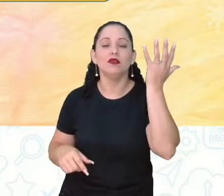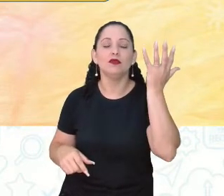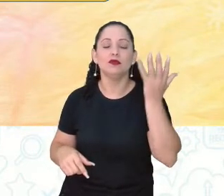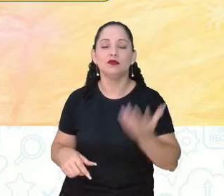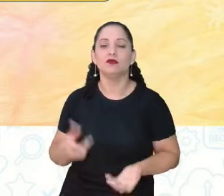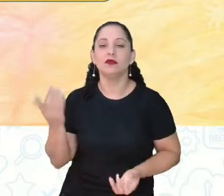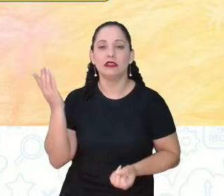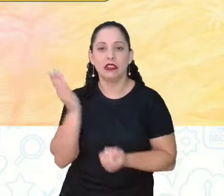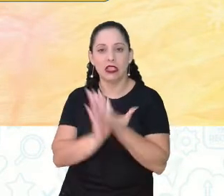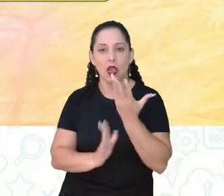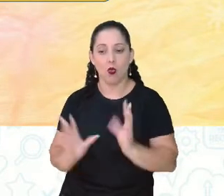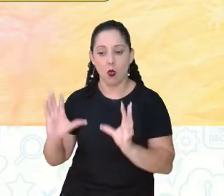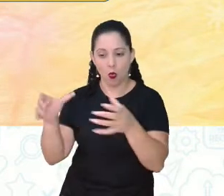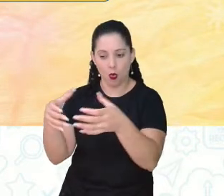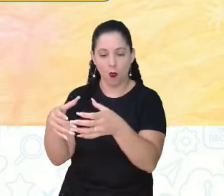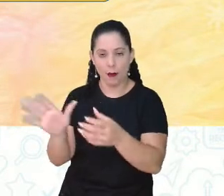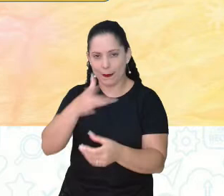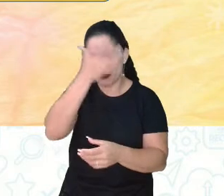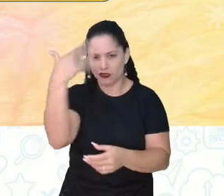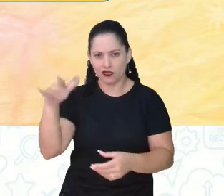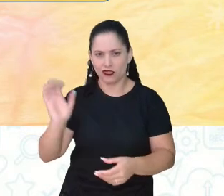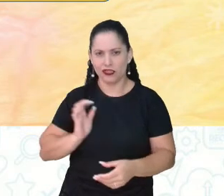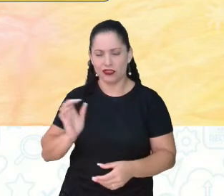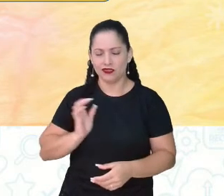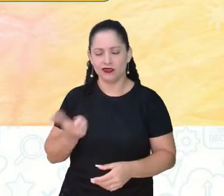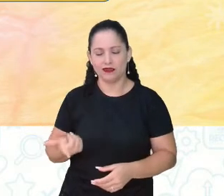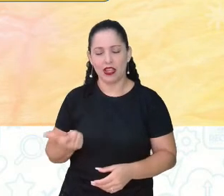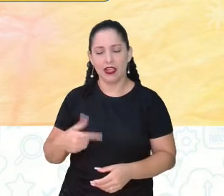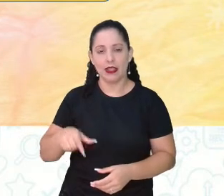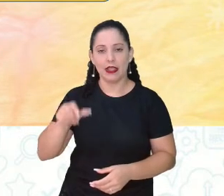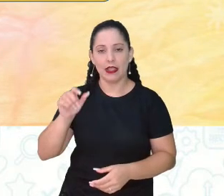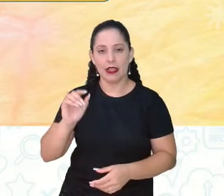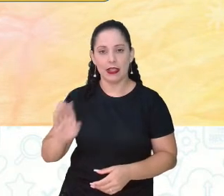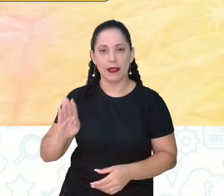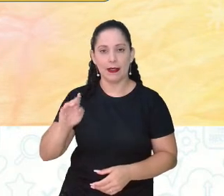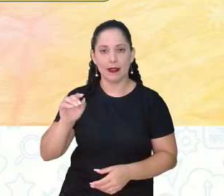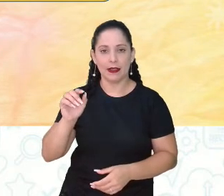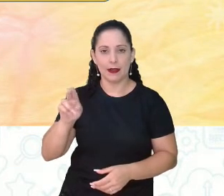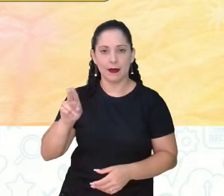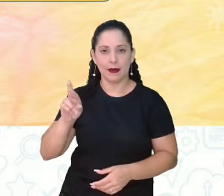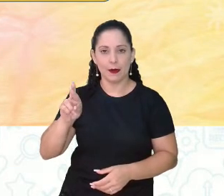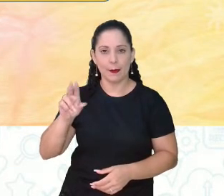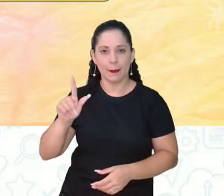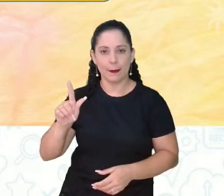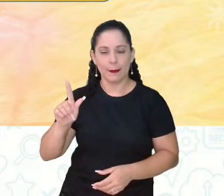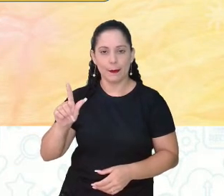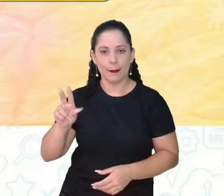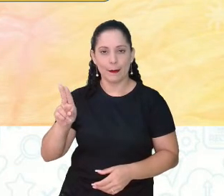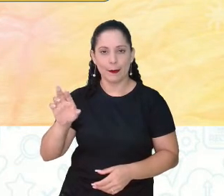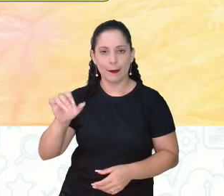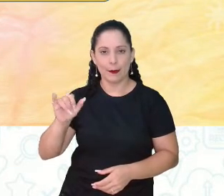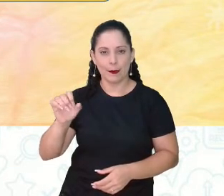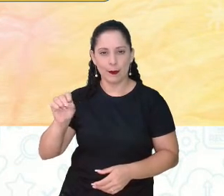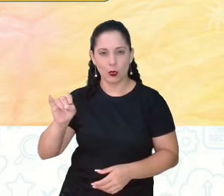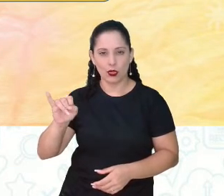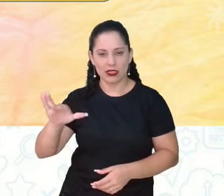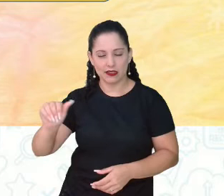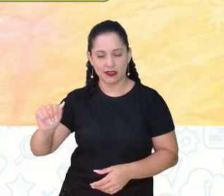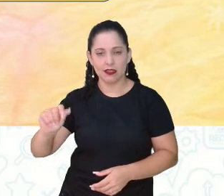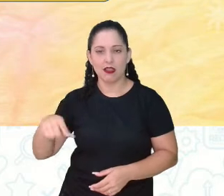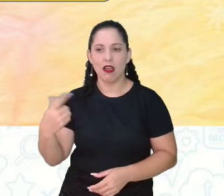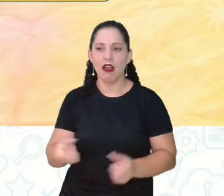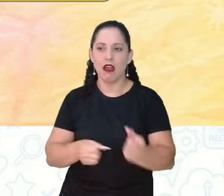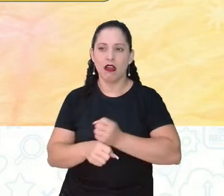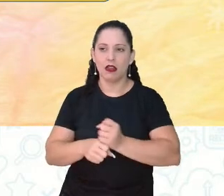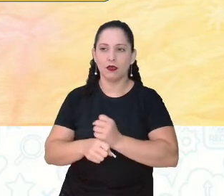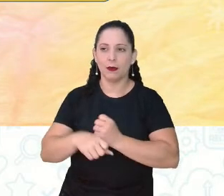a alta burguesia. Então, elaborou uma nova Constituição em 1795 e foi mantida a forma